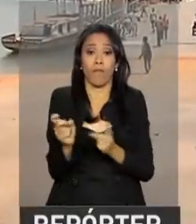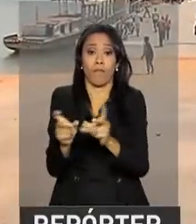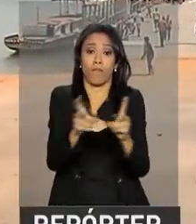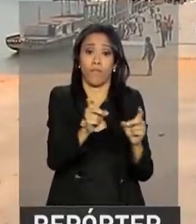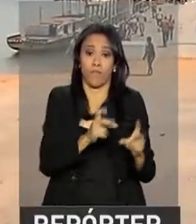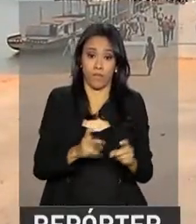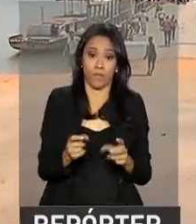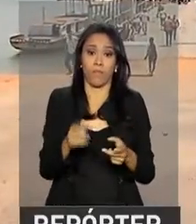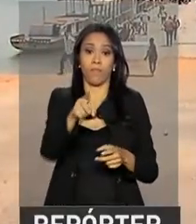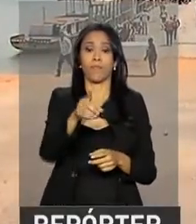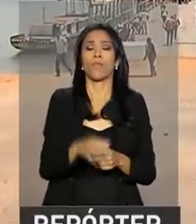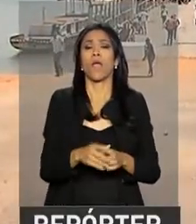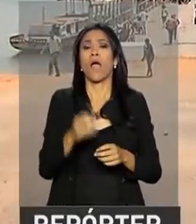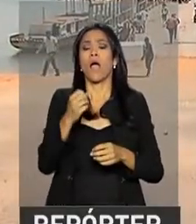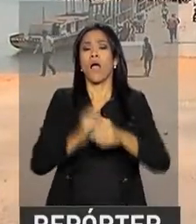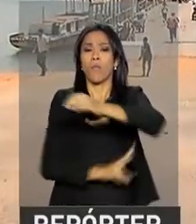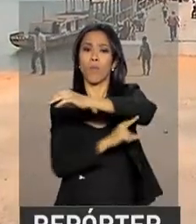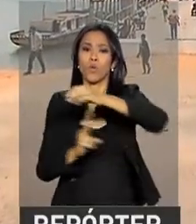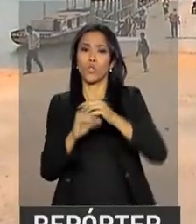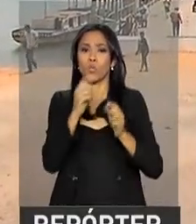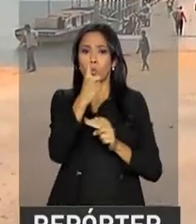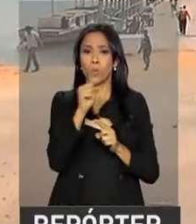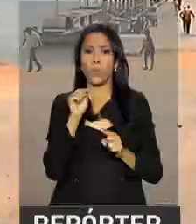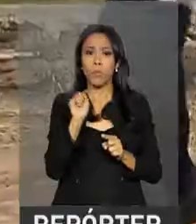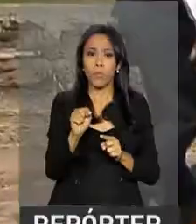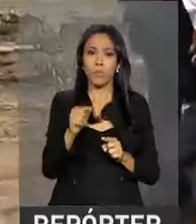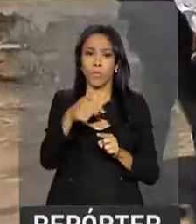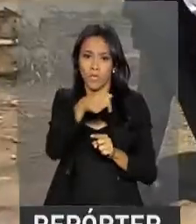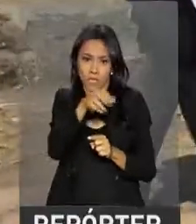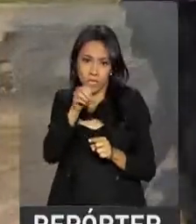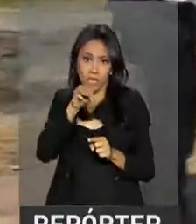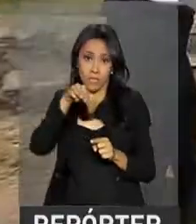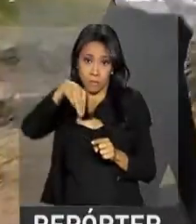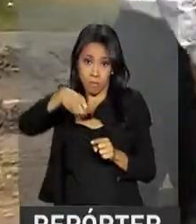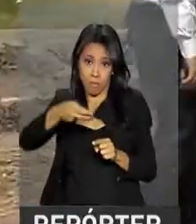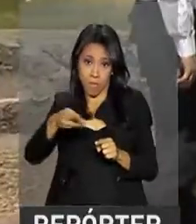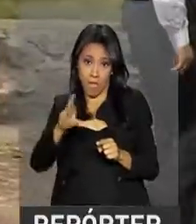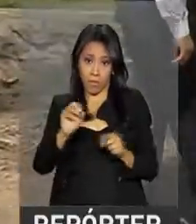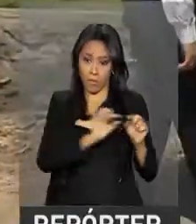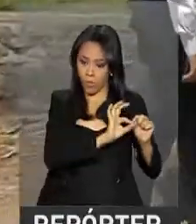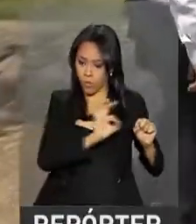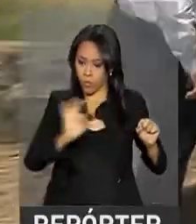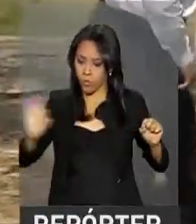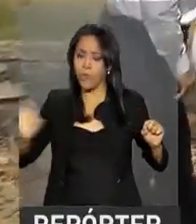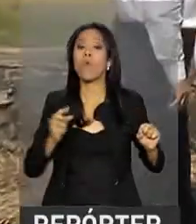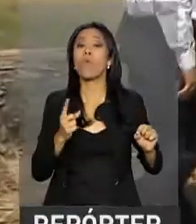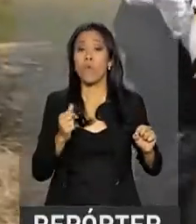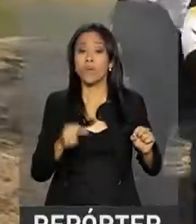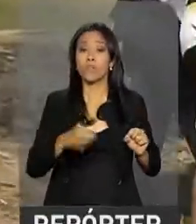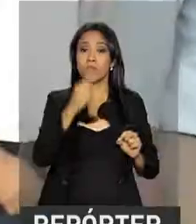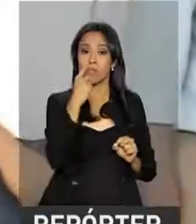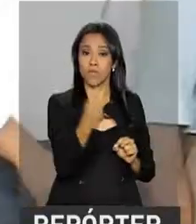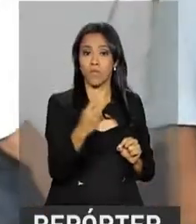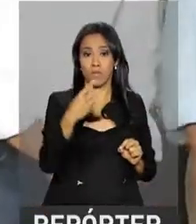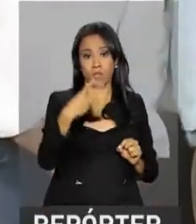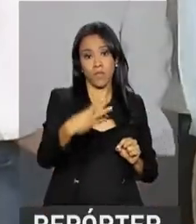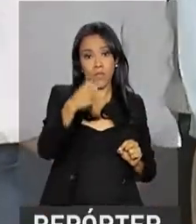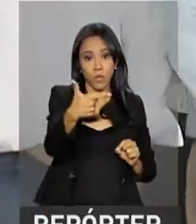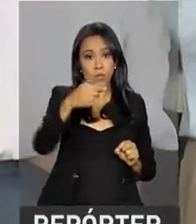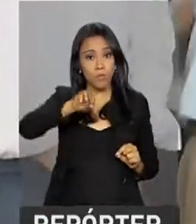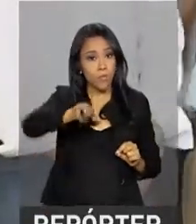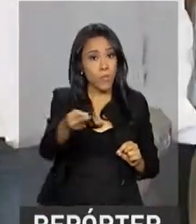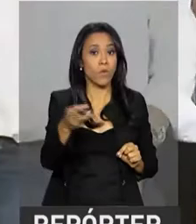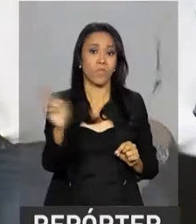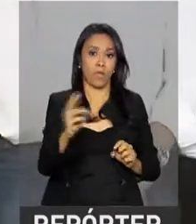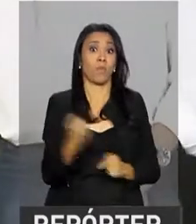terá um quilômetro e 700 metros de extensão e vai custar 132 milhões de reais o presidente